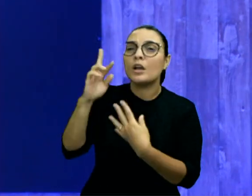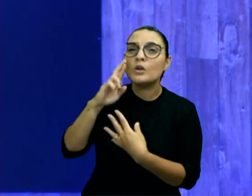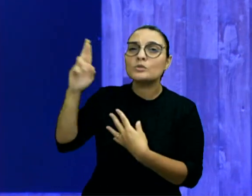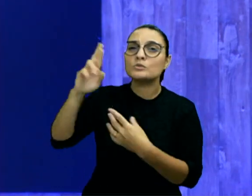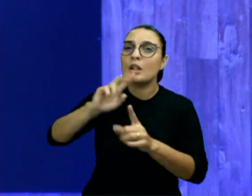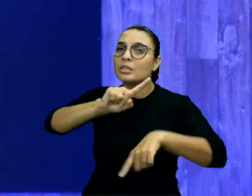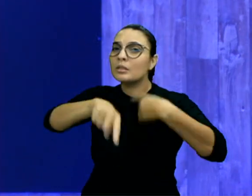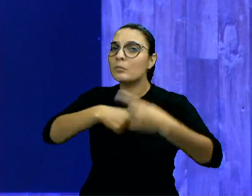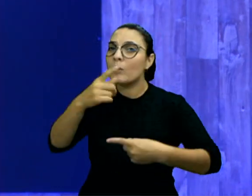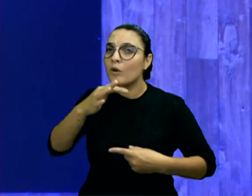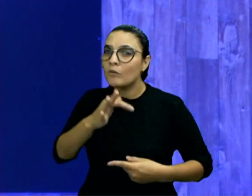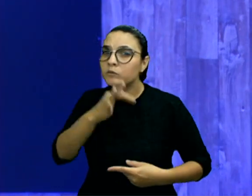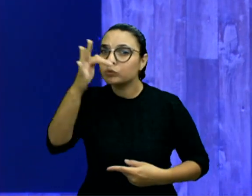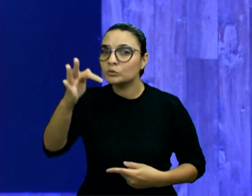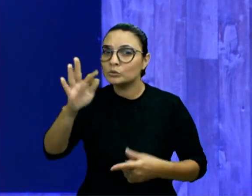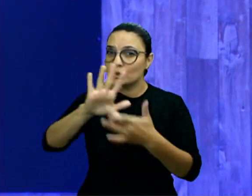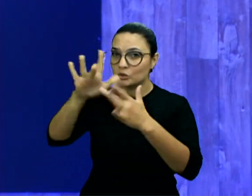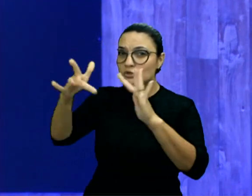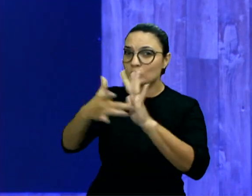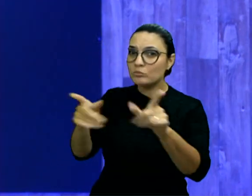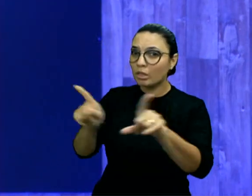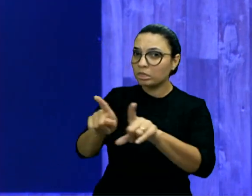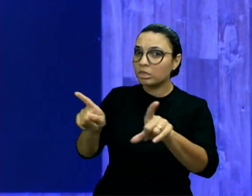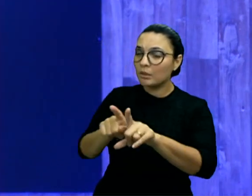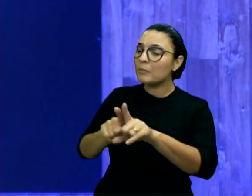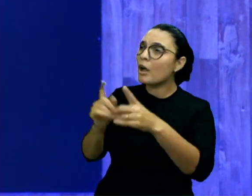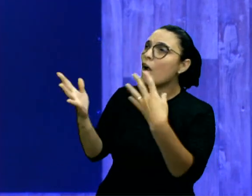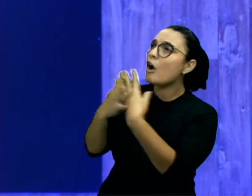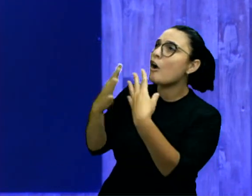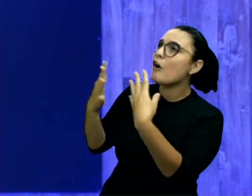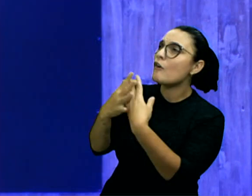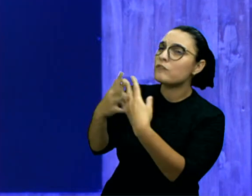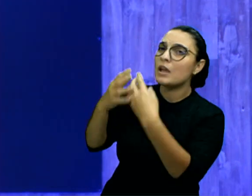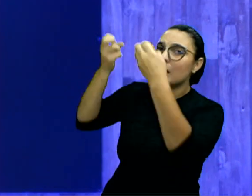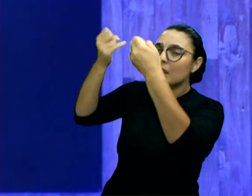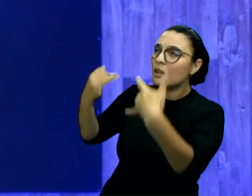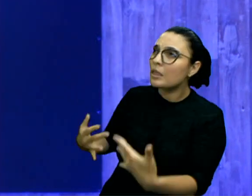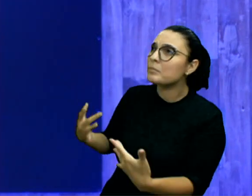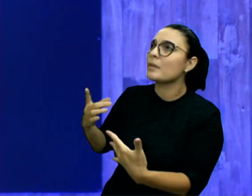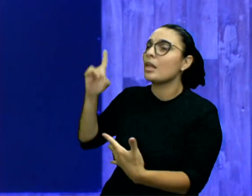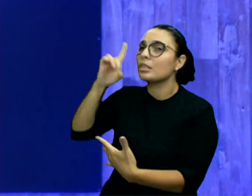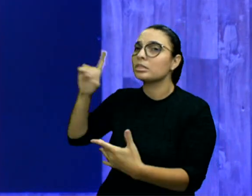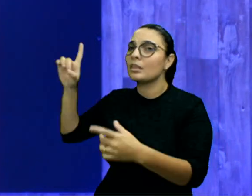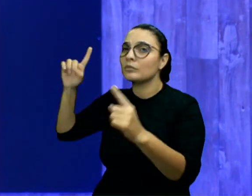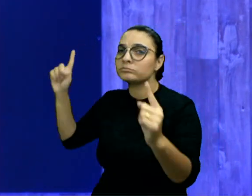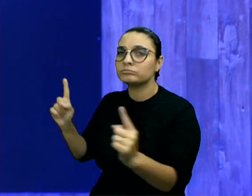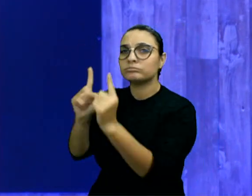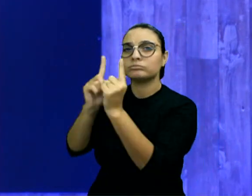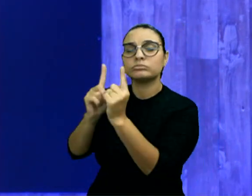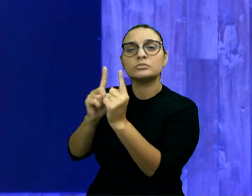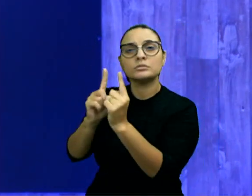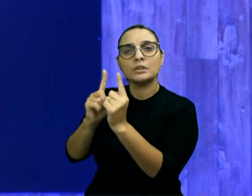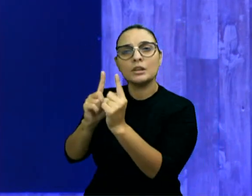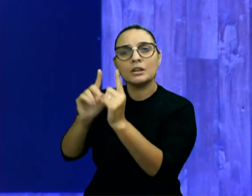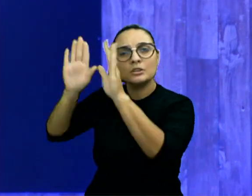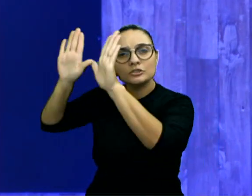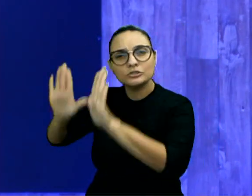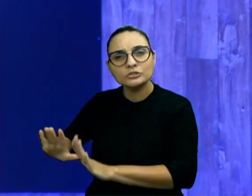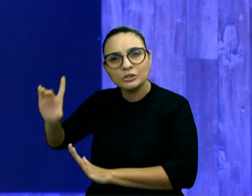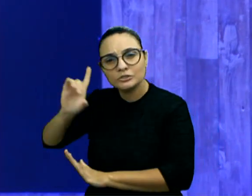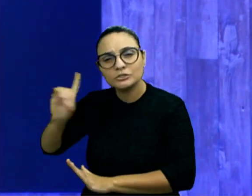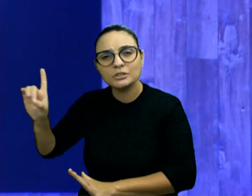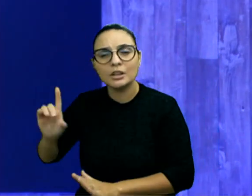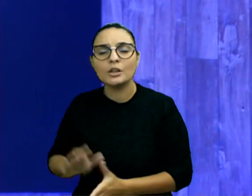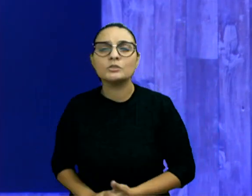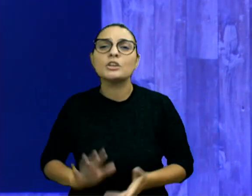Salvador, eu o confessarei diante do Pai. Aquele que me receber em seu coração, e sabe, o Senhor quer morar,